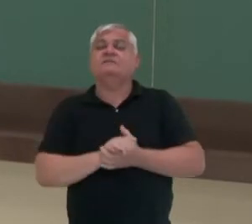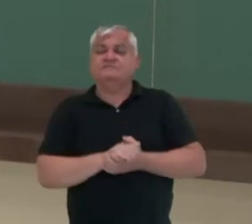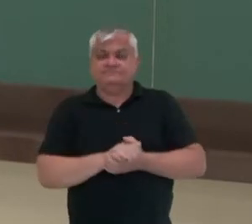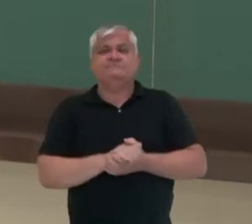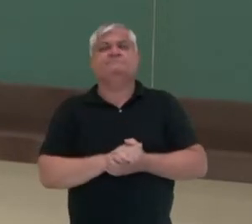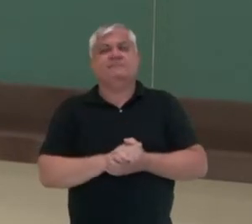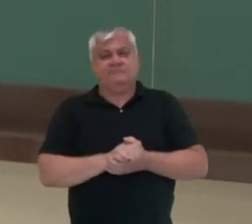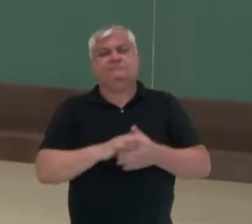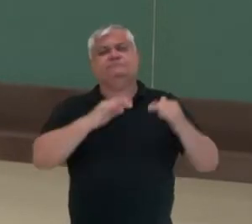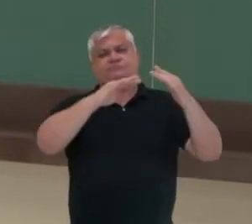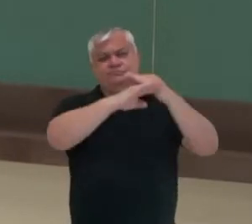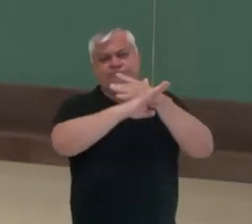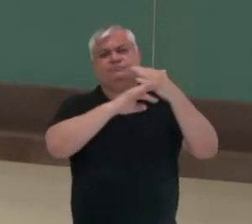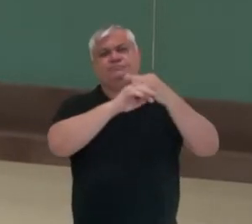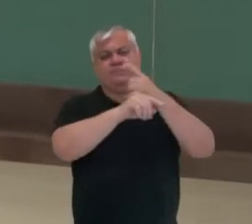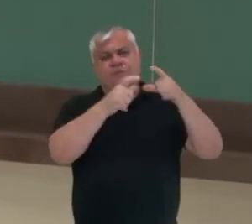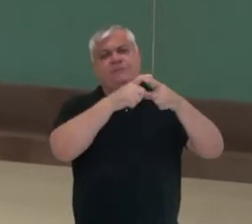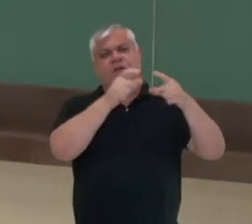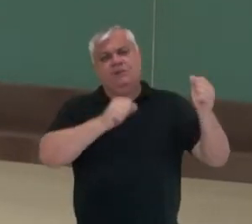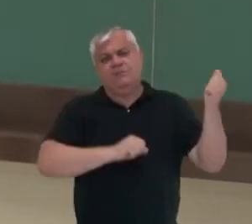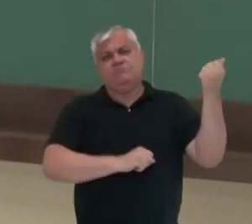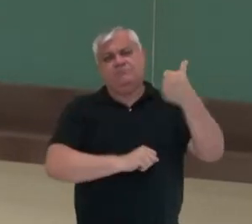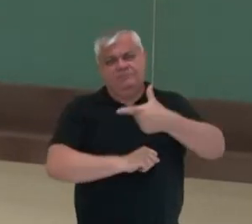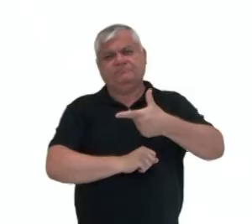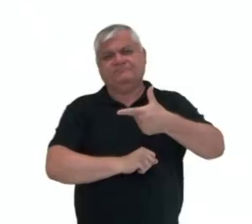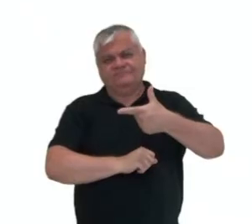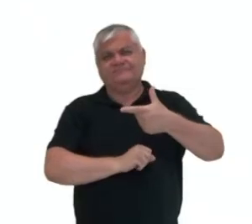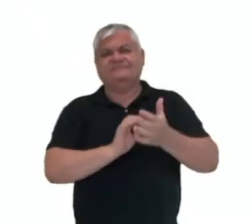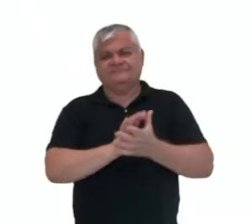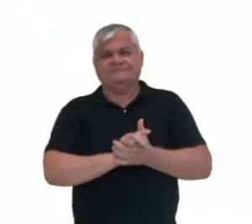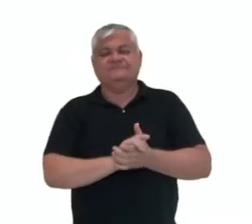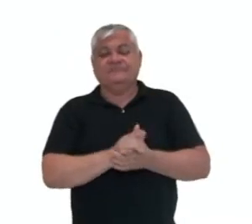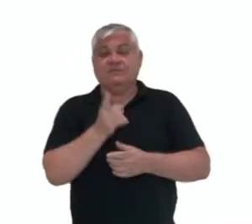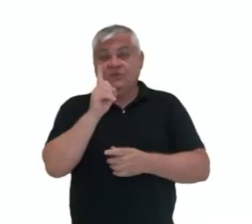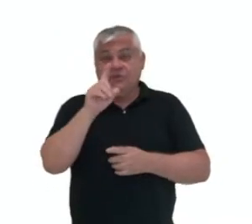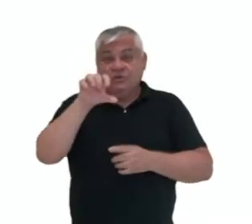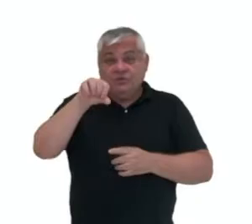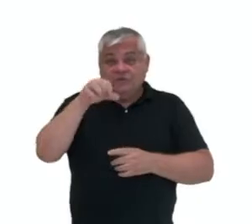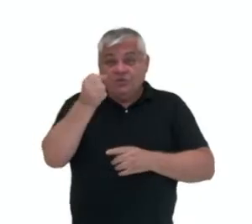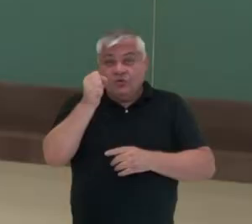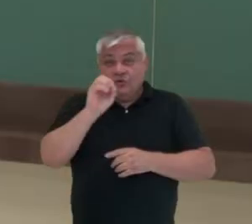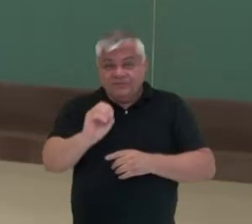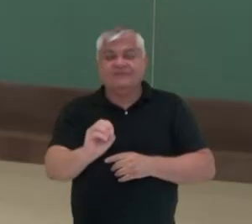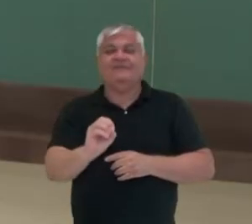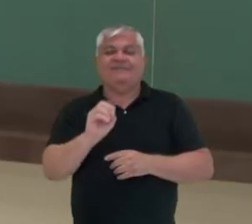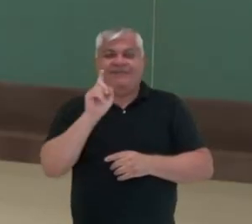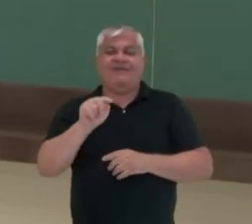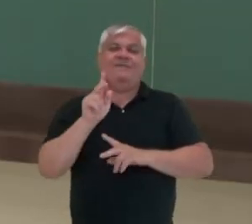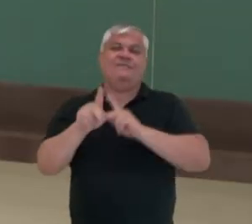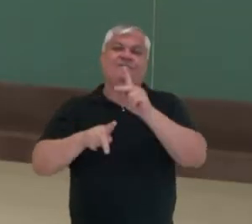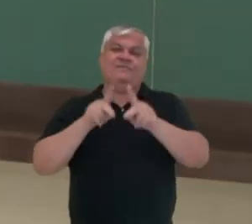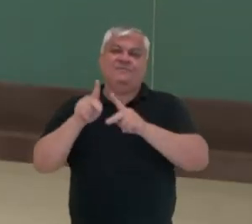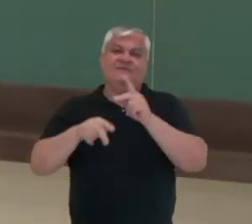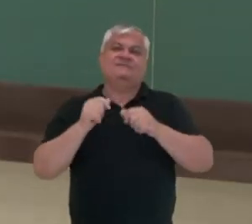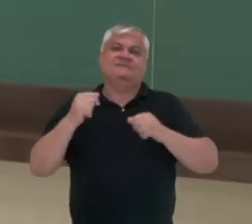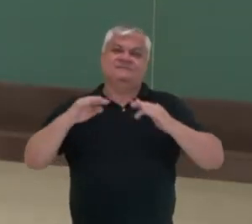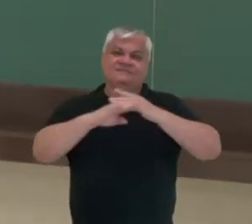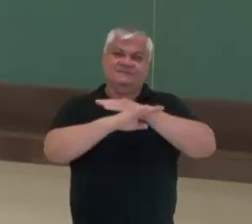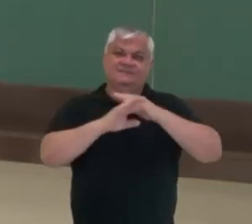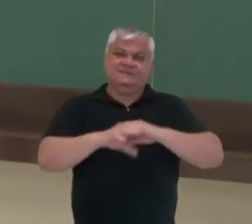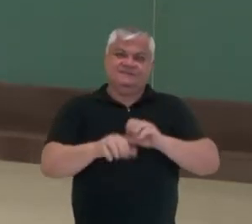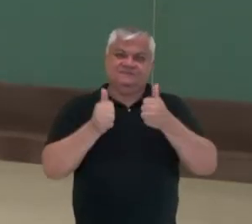é a urbana, né? Porque tá aqui em azulzinho, olha só, em 1980, é a nossa população ali urbana, tá